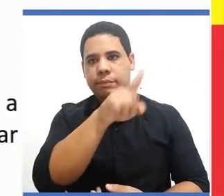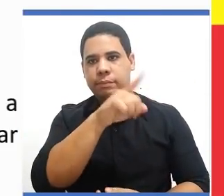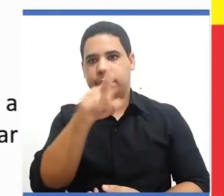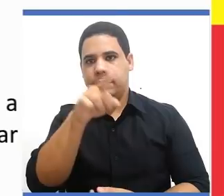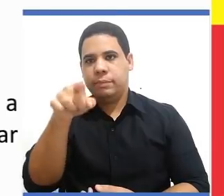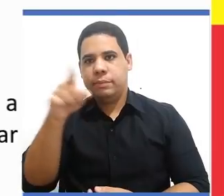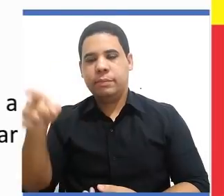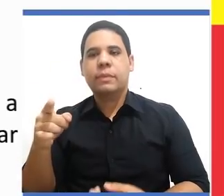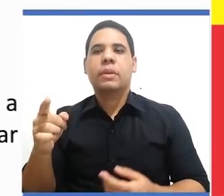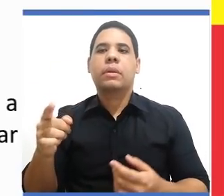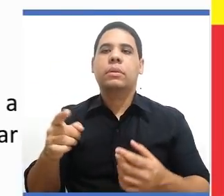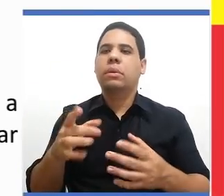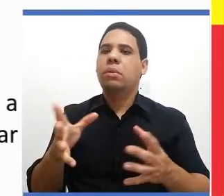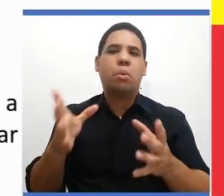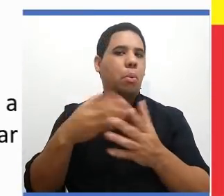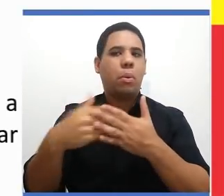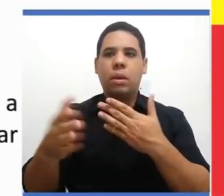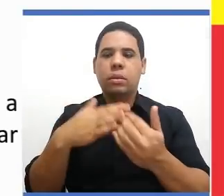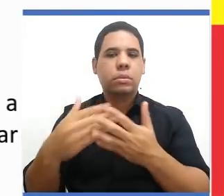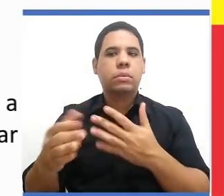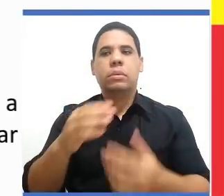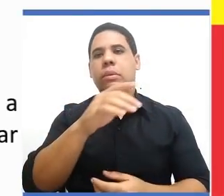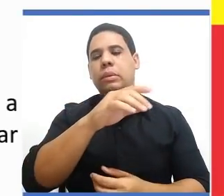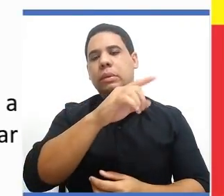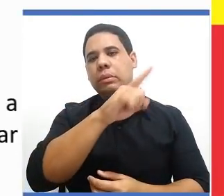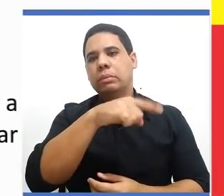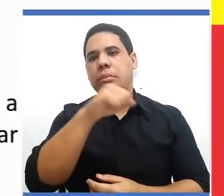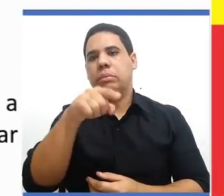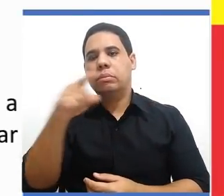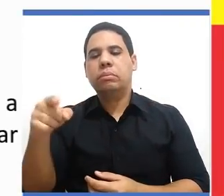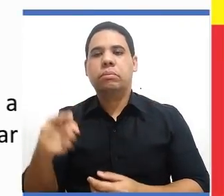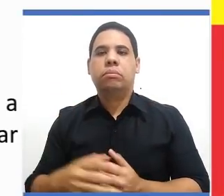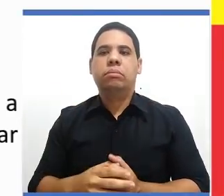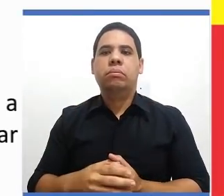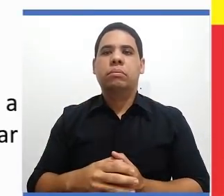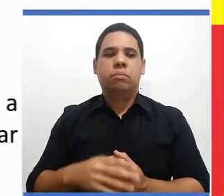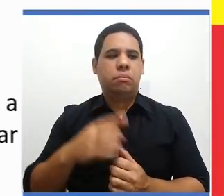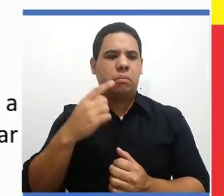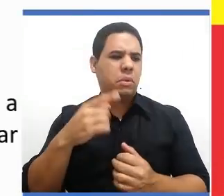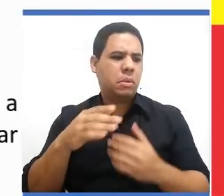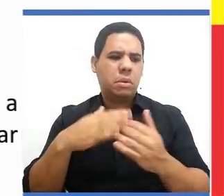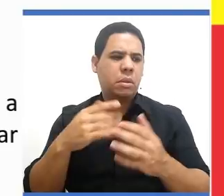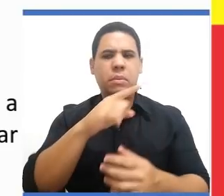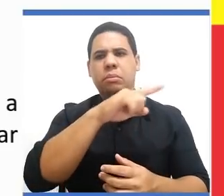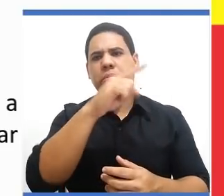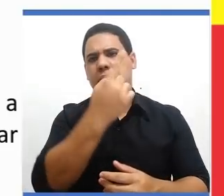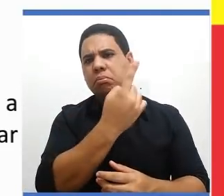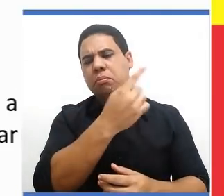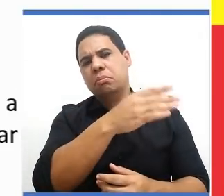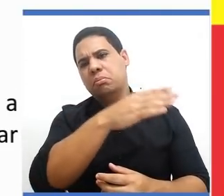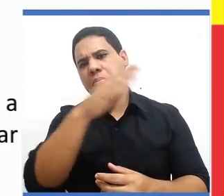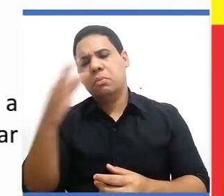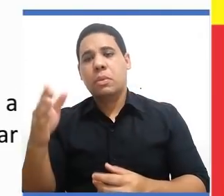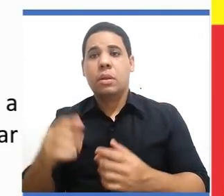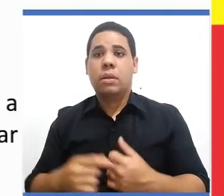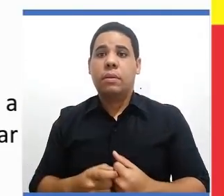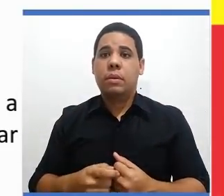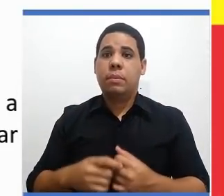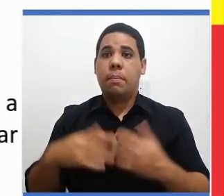vezes? Quantas casas ela andar? Quantas casas leva de um para o outro? Então, se eu tenho